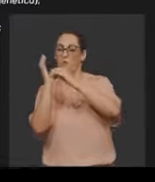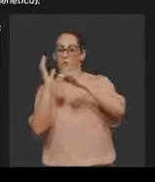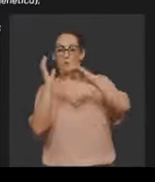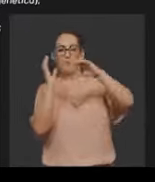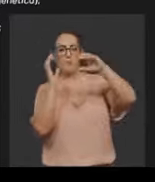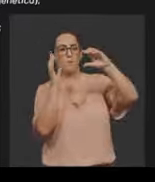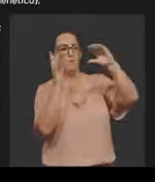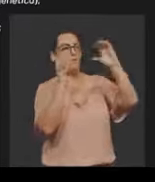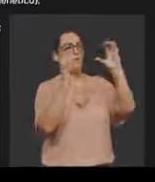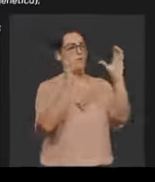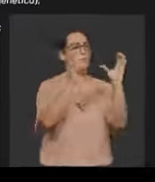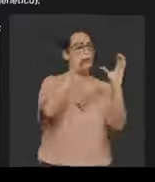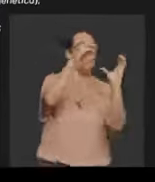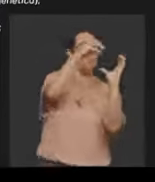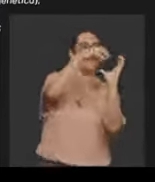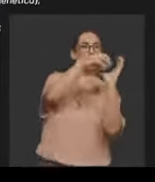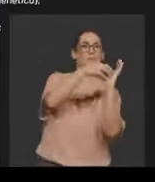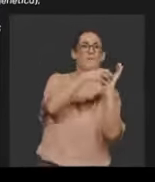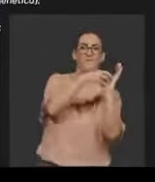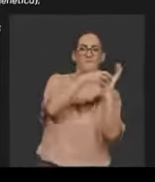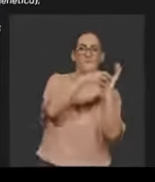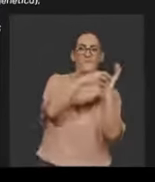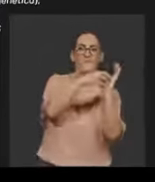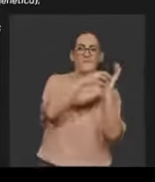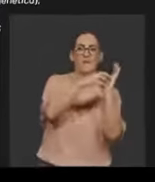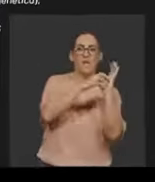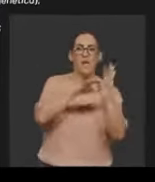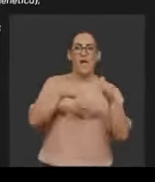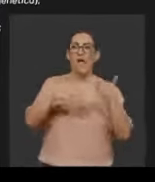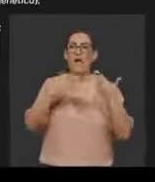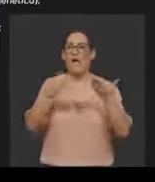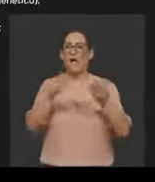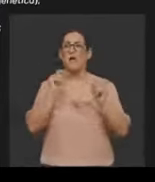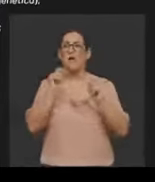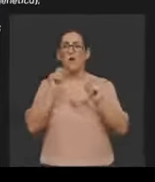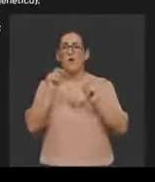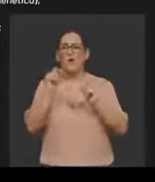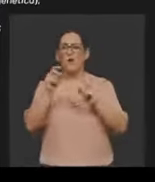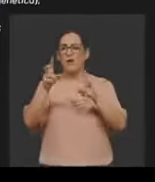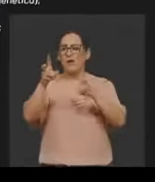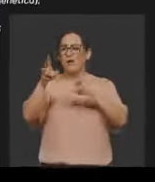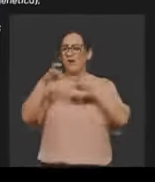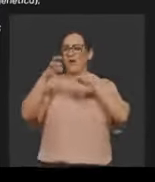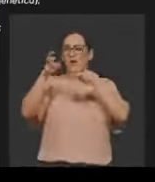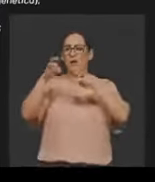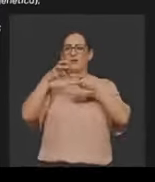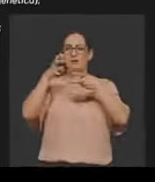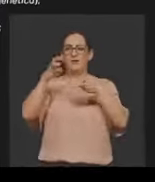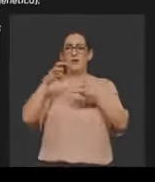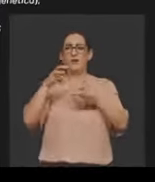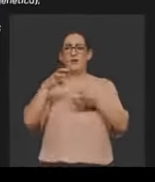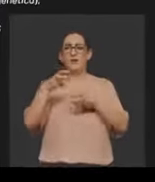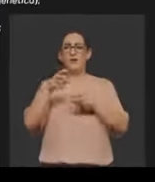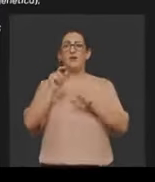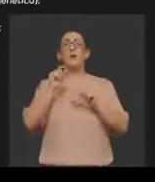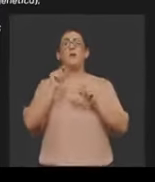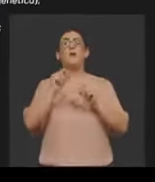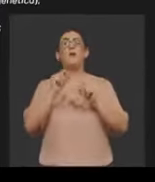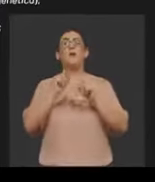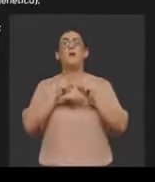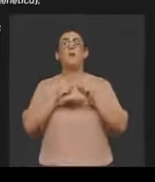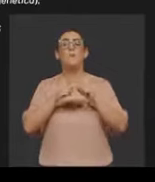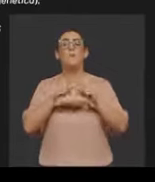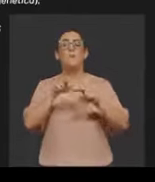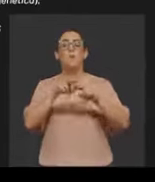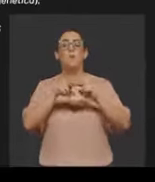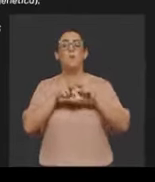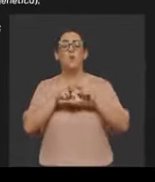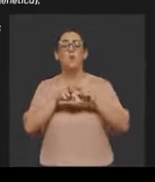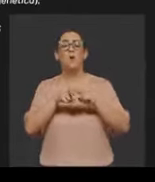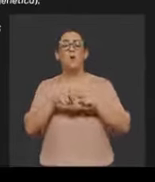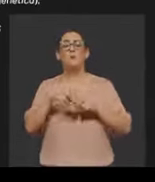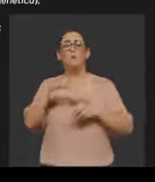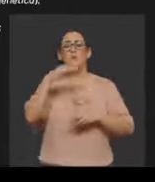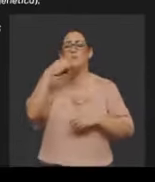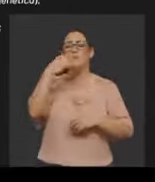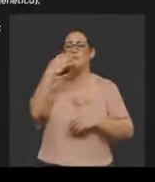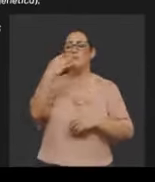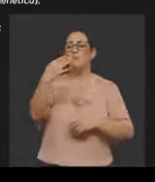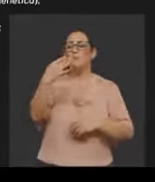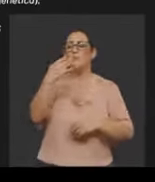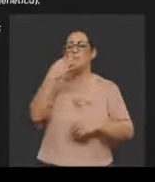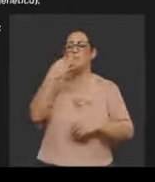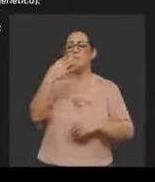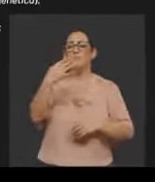vão atrair seres, tá? Por suas cores, cheiros, gostos, tudo mais, no caso da